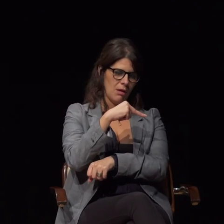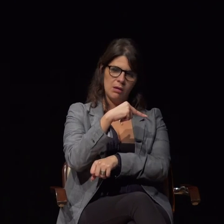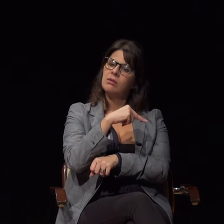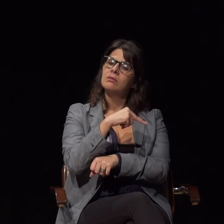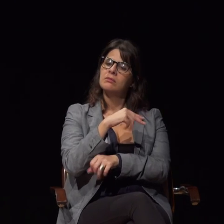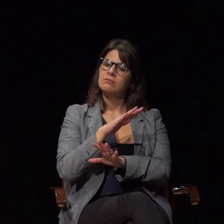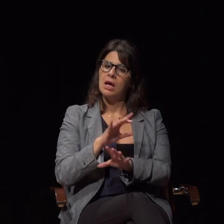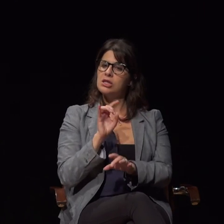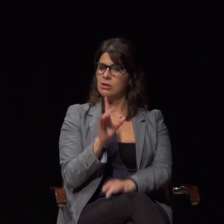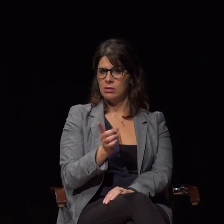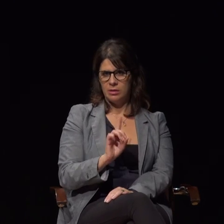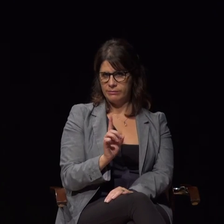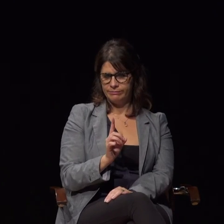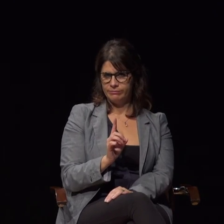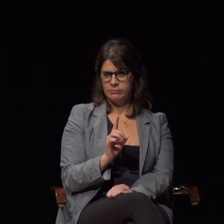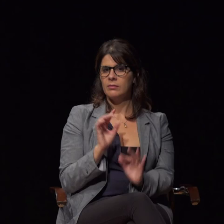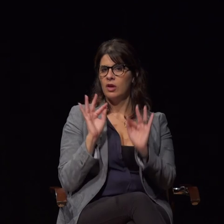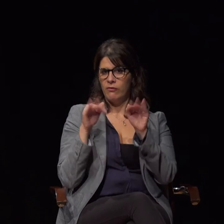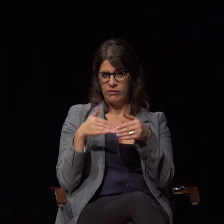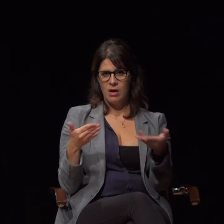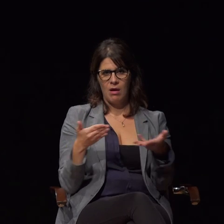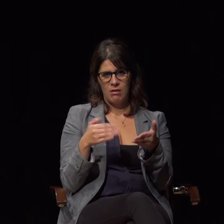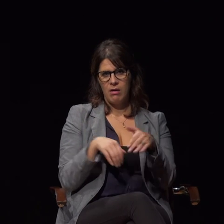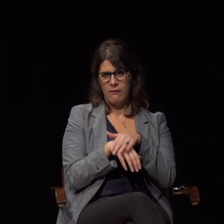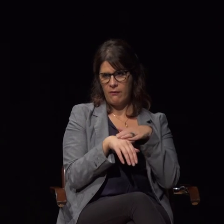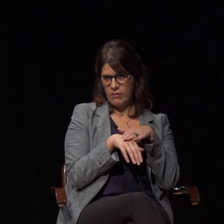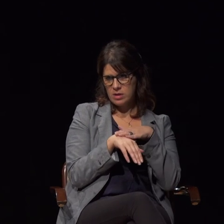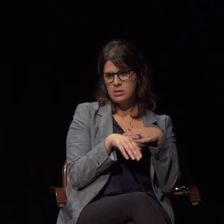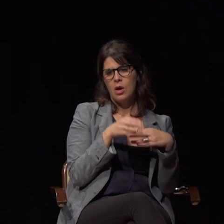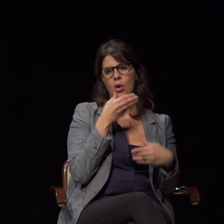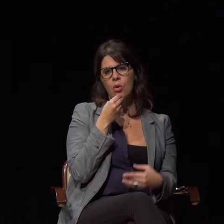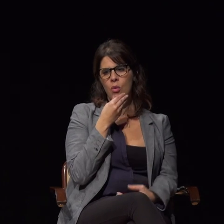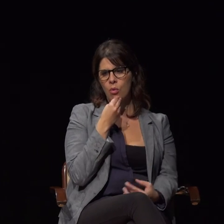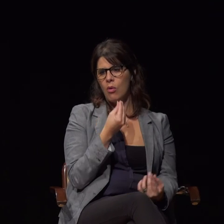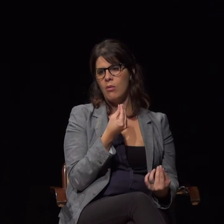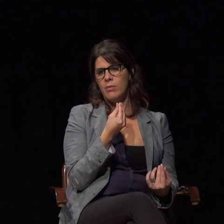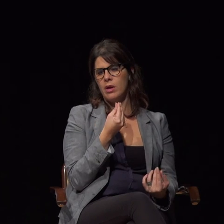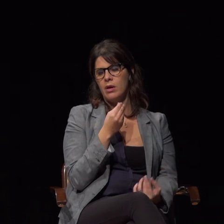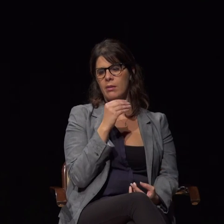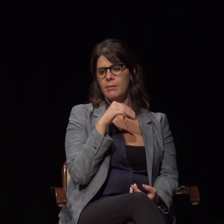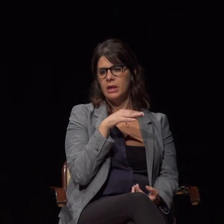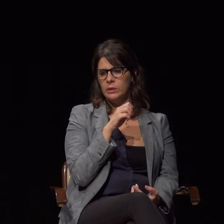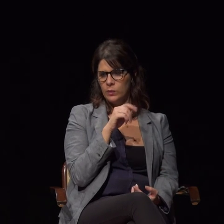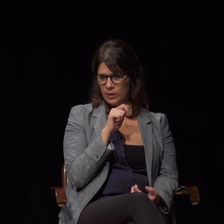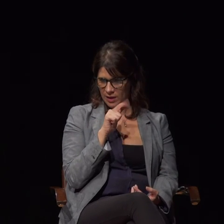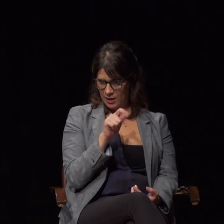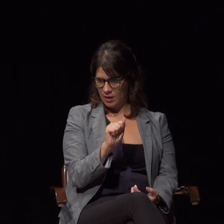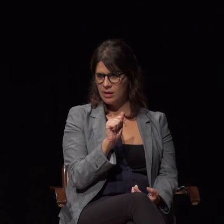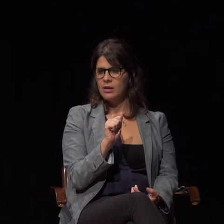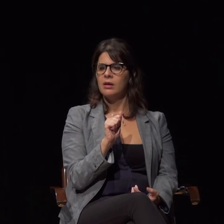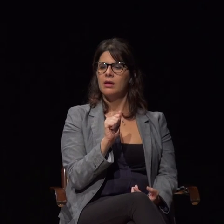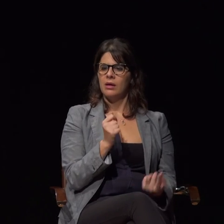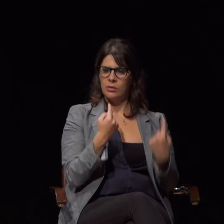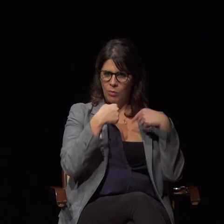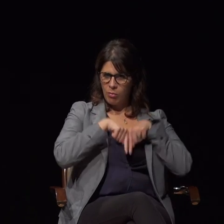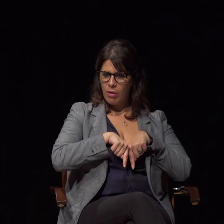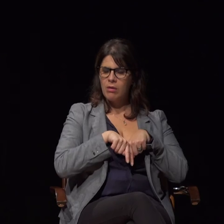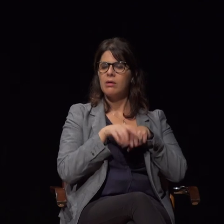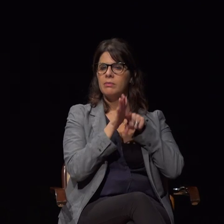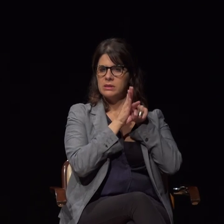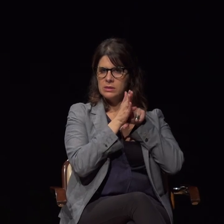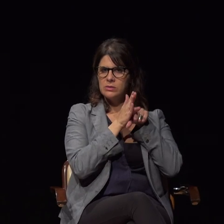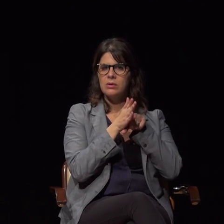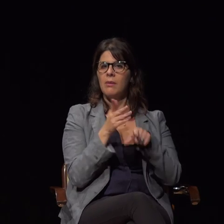Roberto candu sobre a que a Manuela Carneiro da Cunha uma antropóloga que eu gosto muito ela diz que quando a gente se prepara para